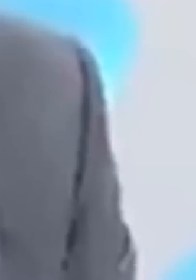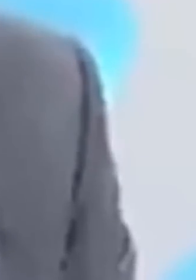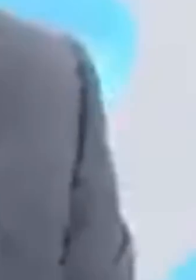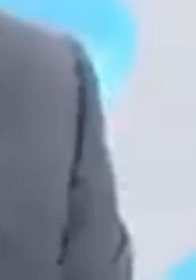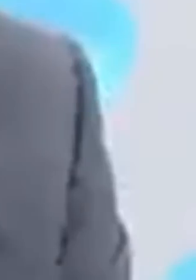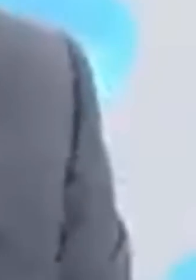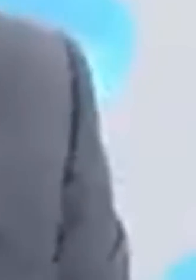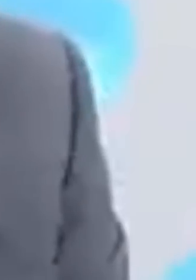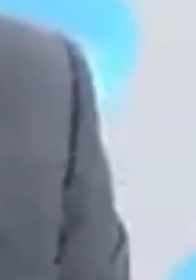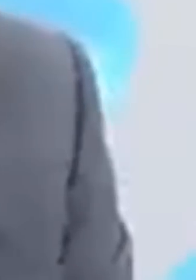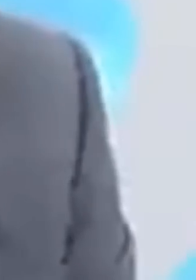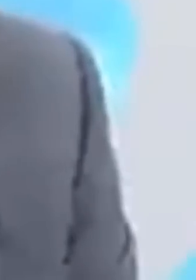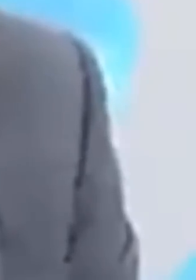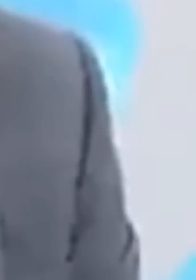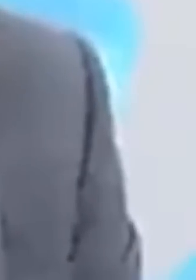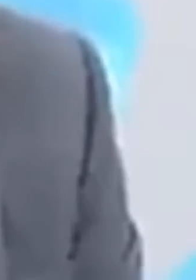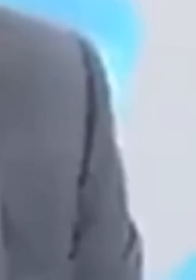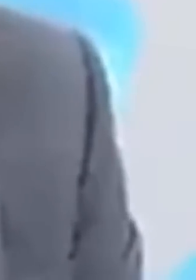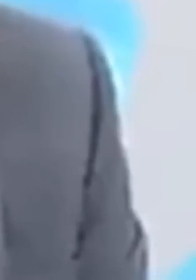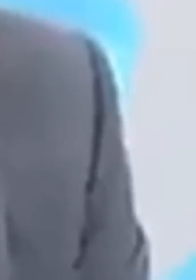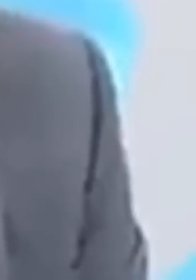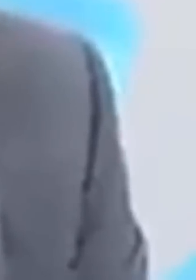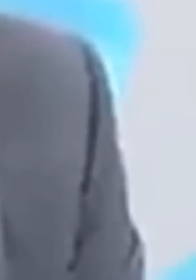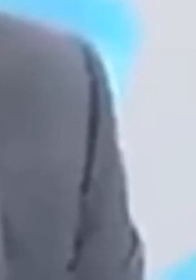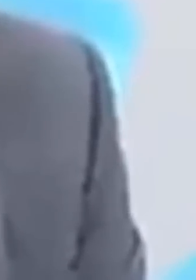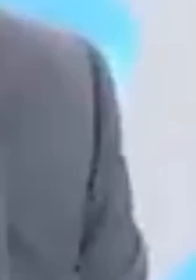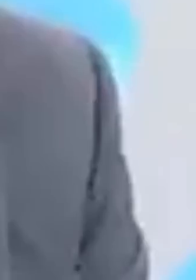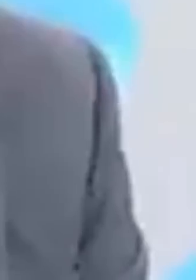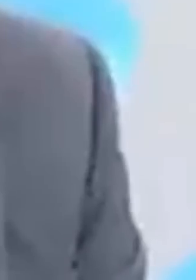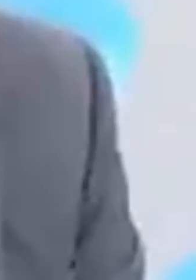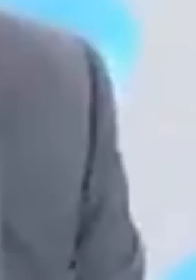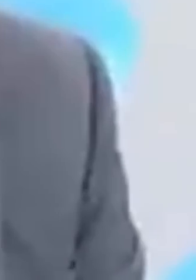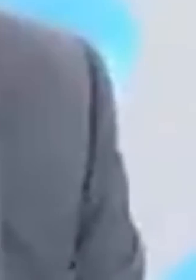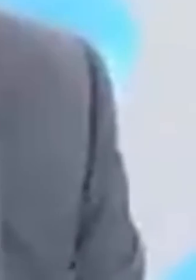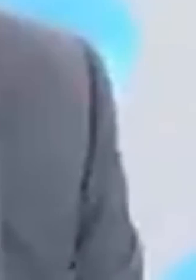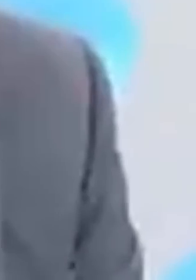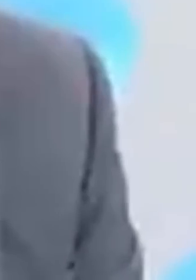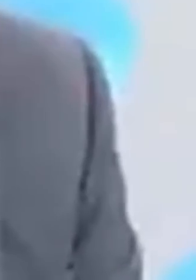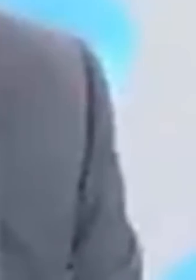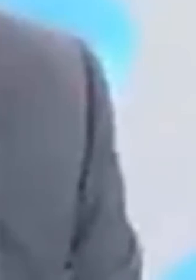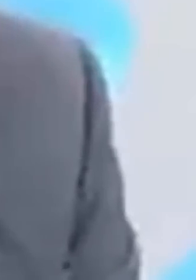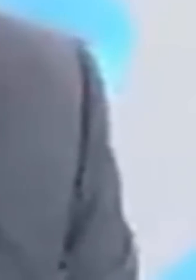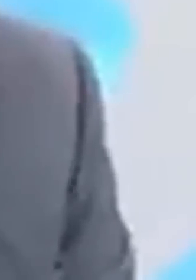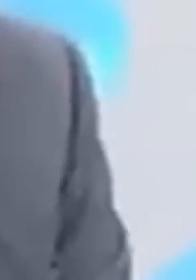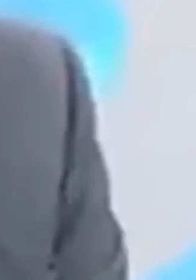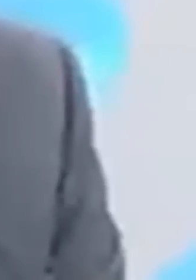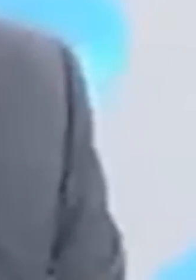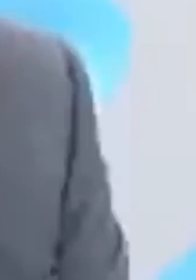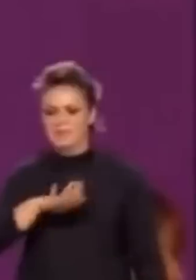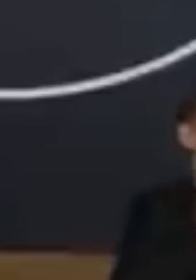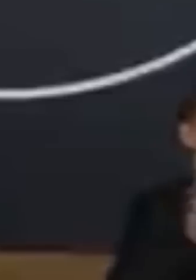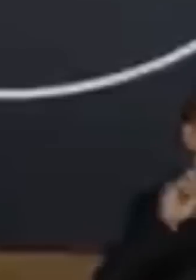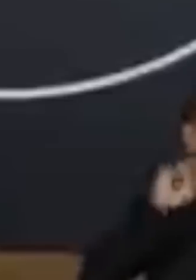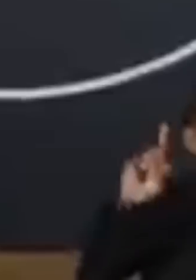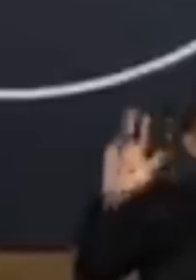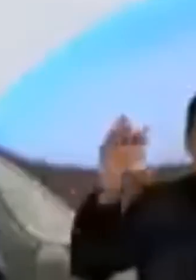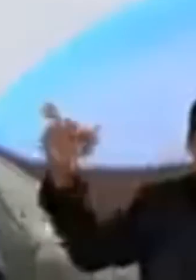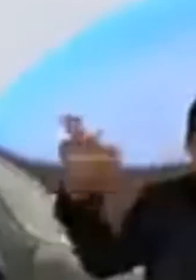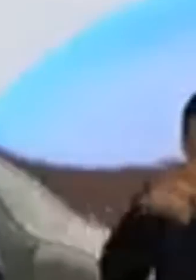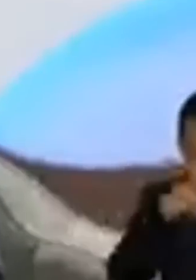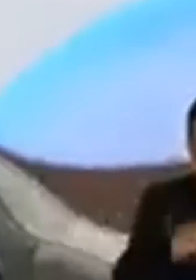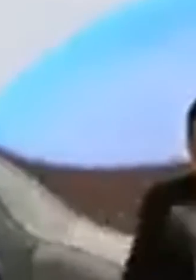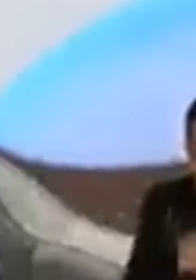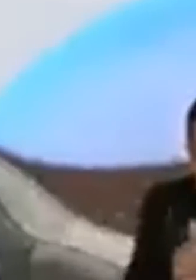diploma de presidente, chora e diz que é o primeiro diploma que ele recebeu na vida? Homem que não tem